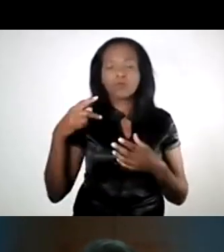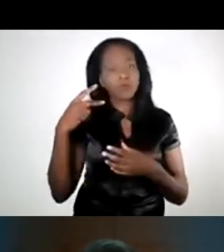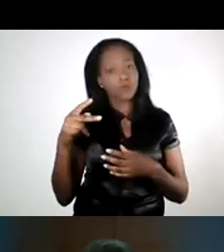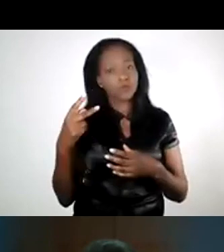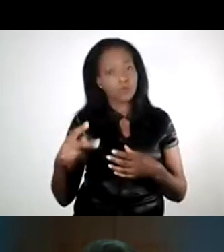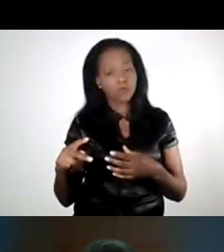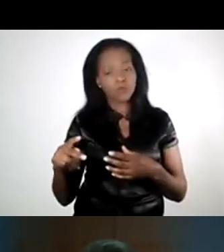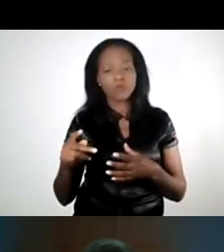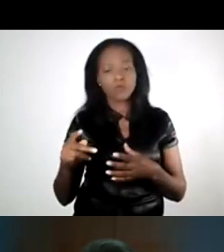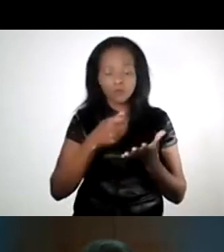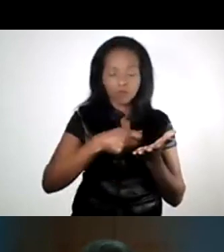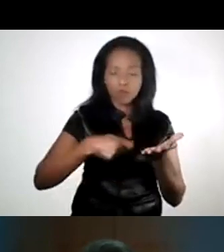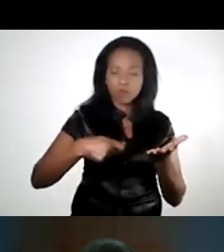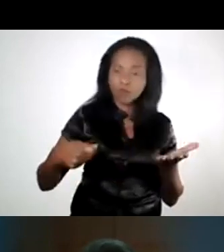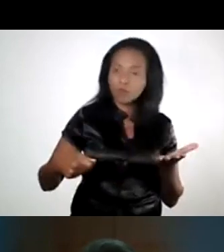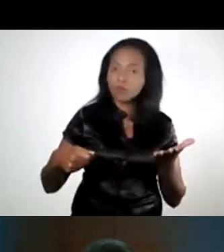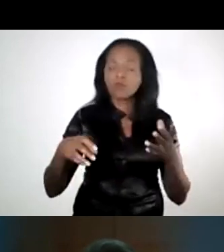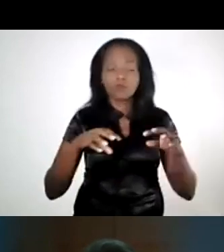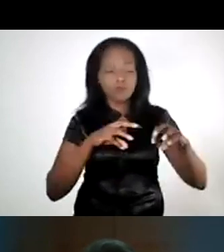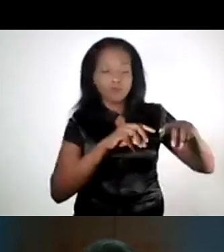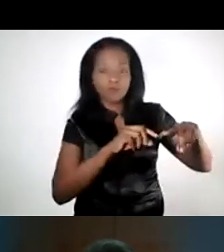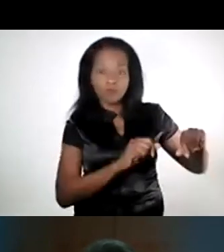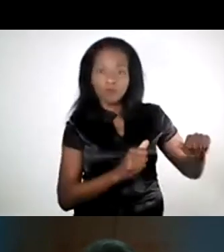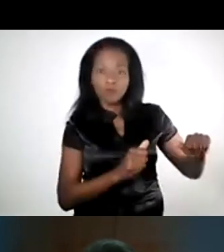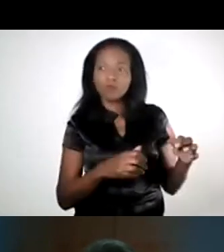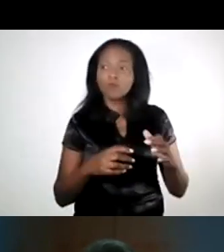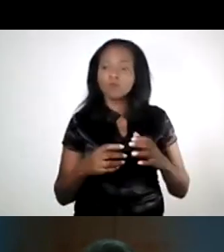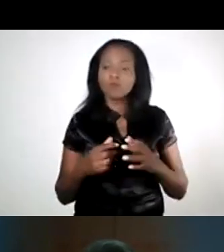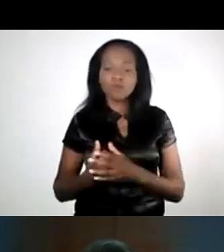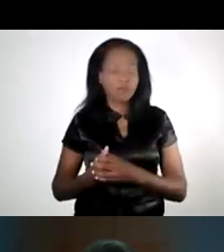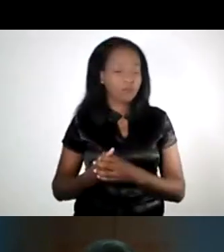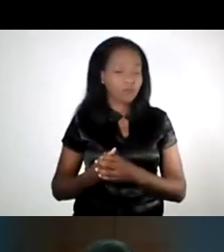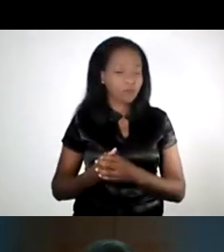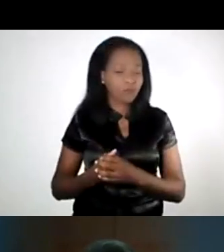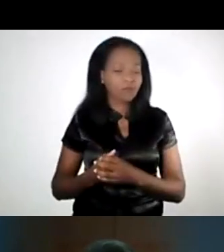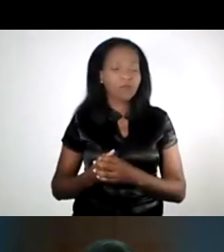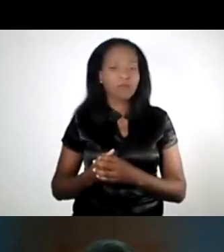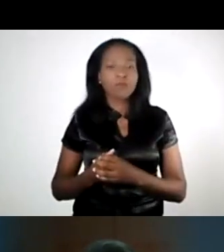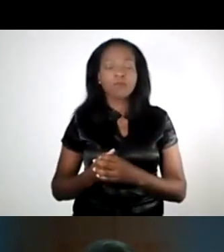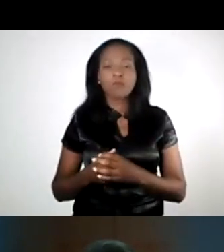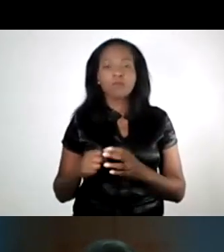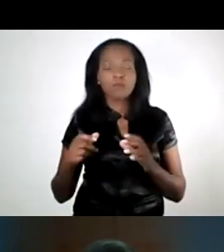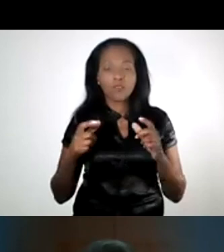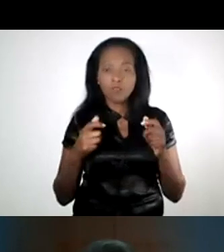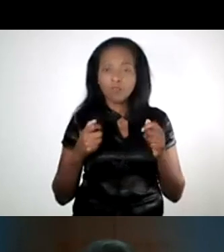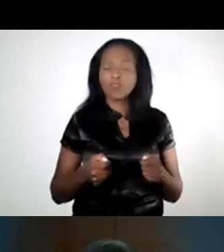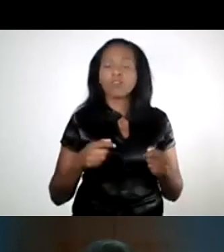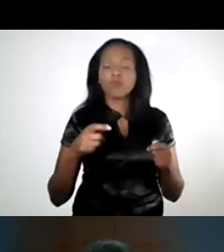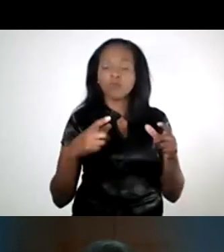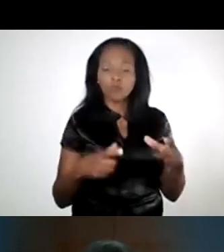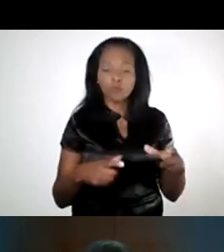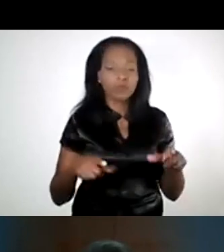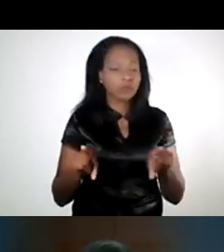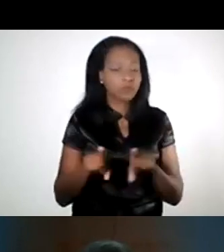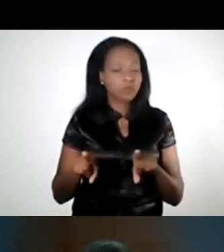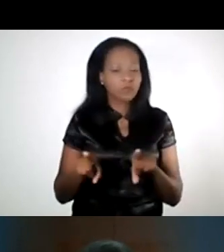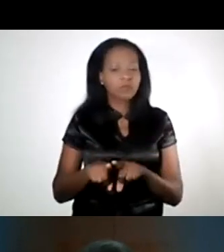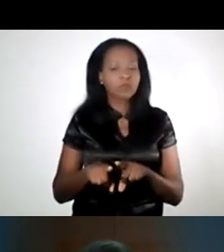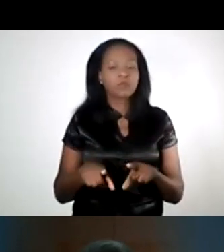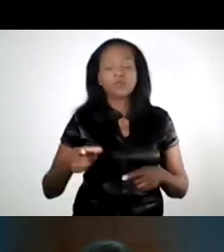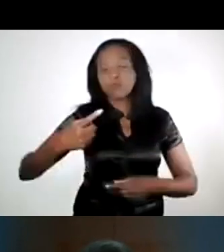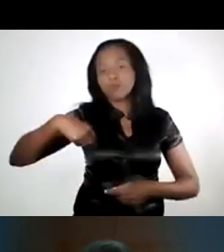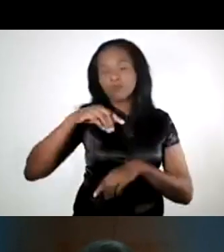de escrita, de terra, de vivência nesse lugar, e também dos ilustradores. A gente